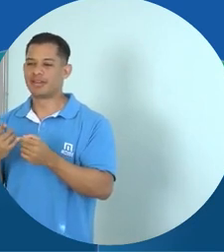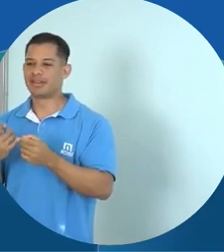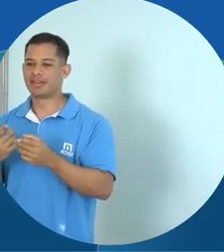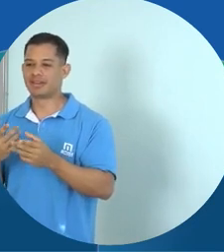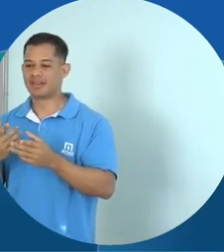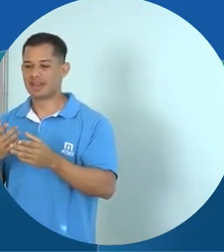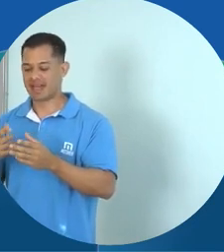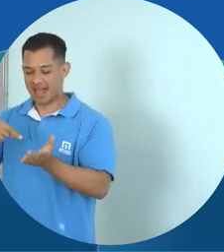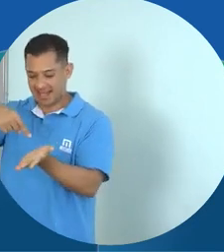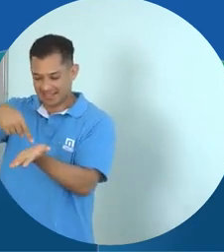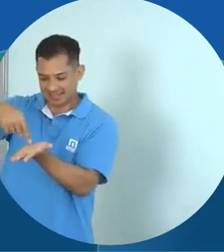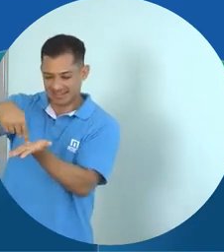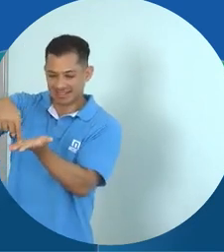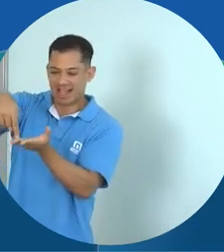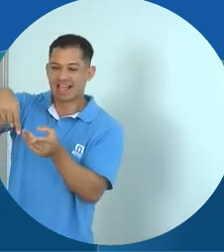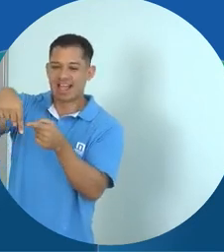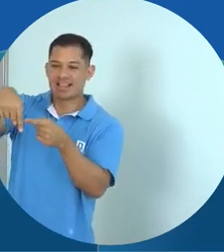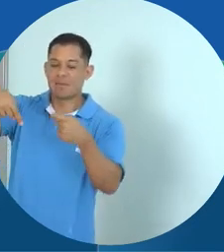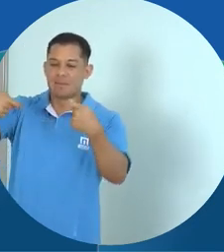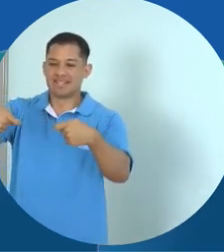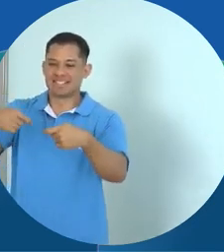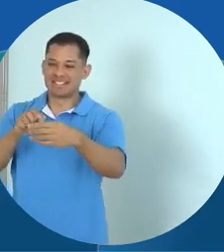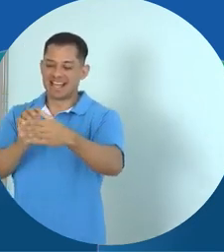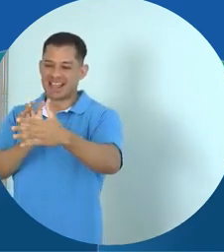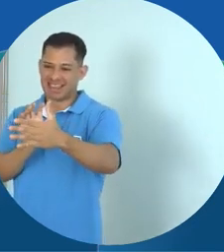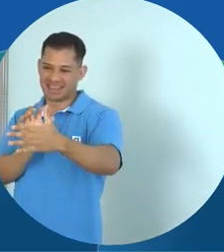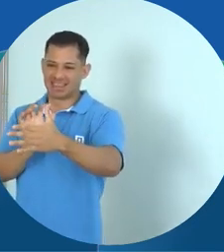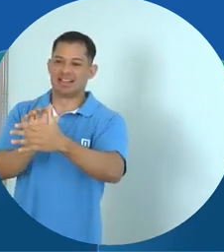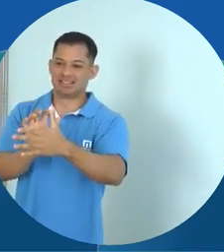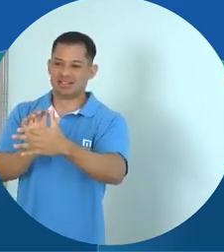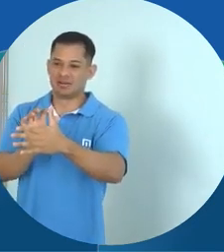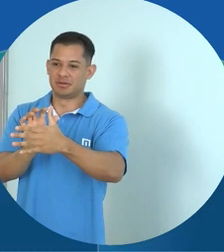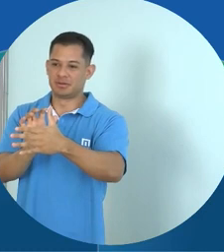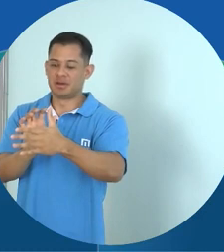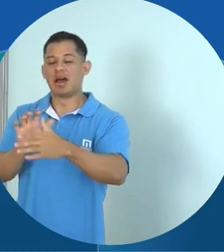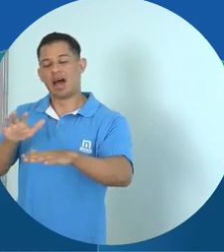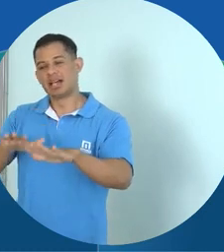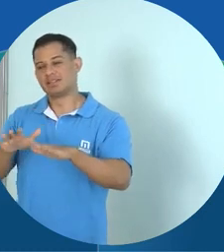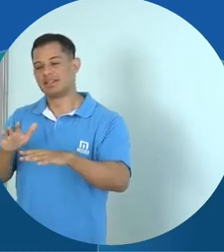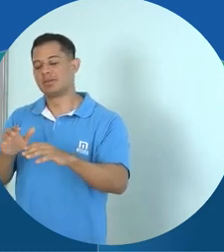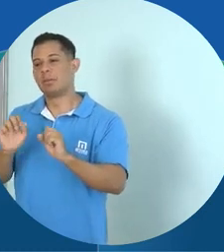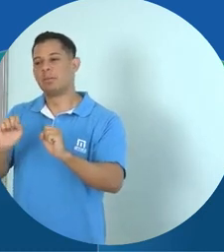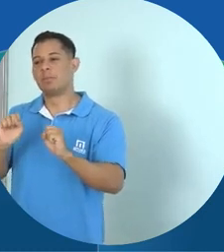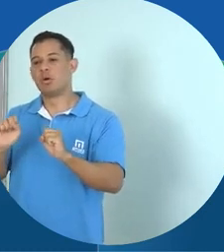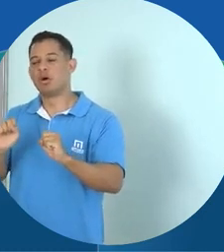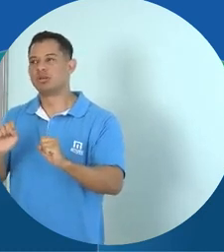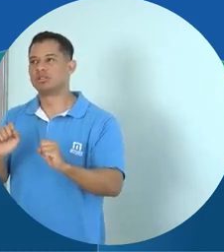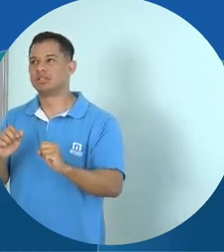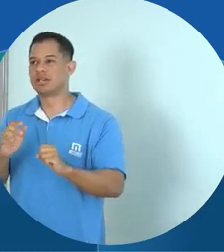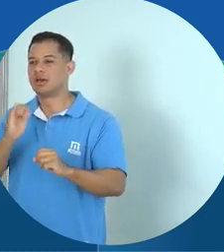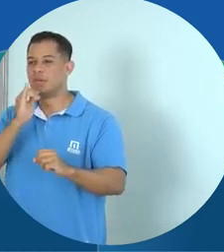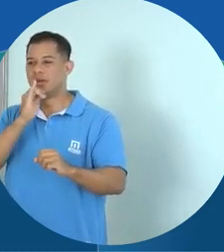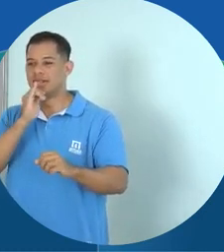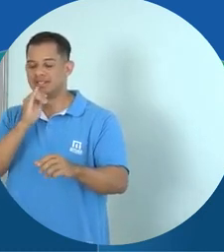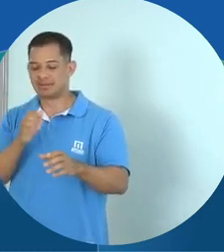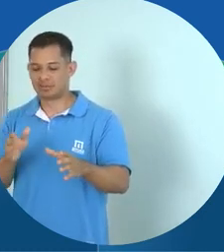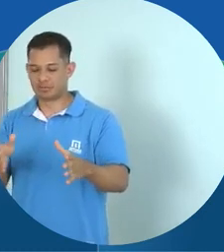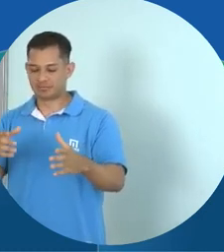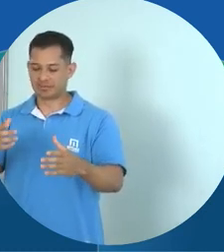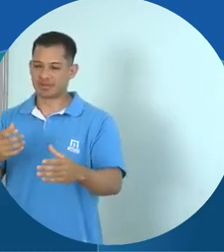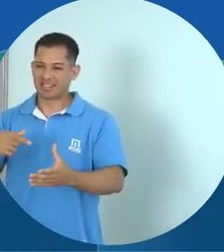solicitar a estaca. Então, em casos especiais, a gente pode protender a estaca, ou seja, colocar uma pré-compressão na